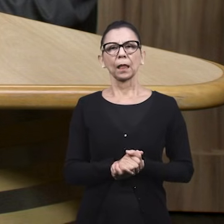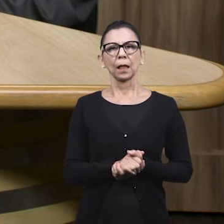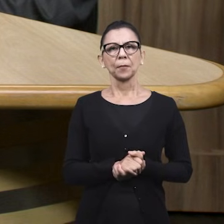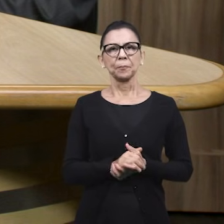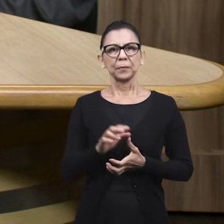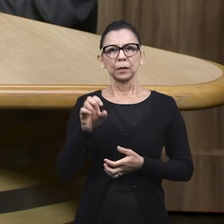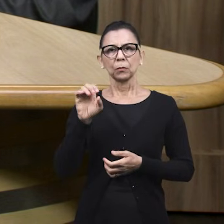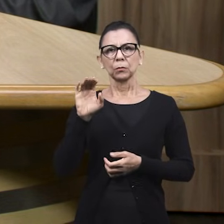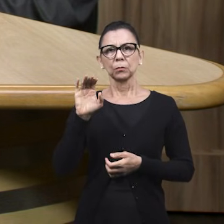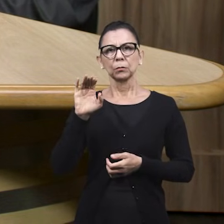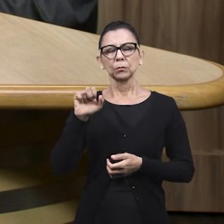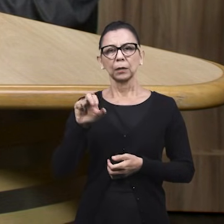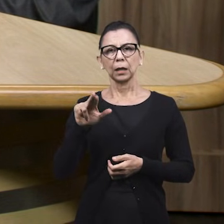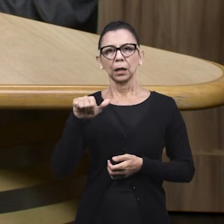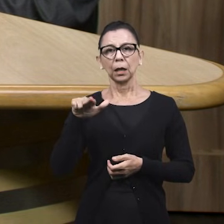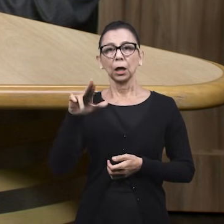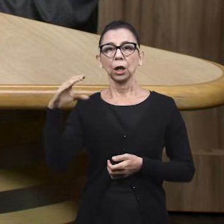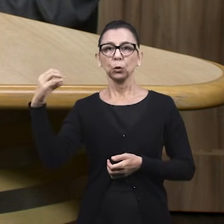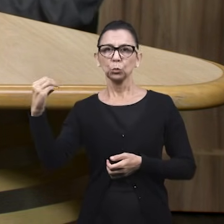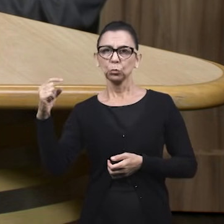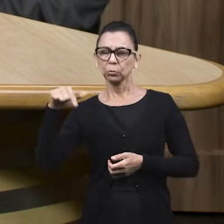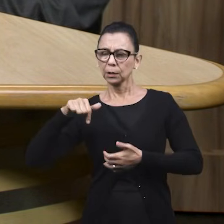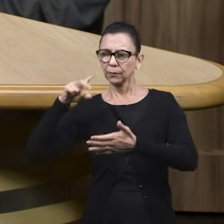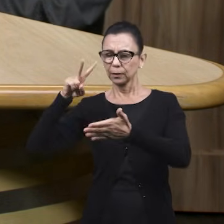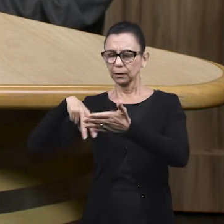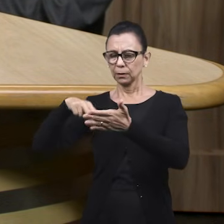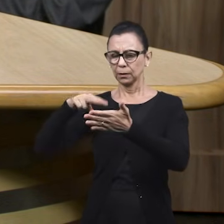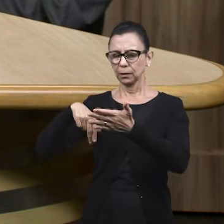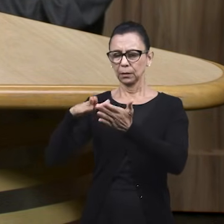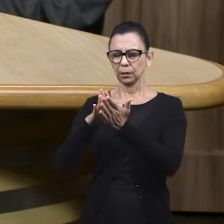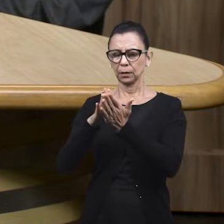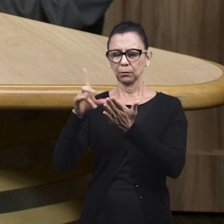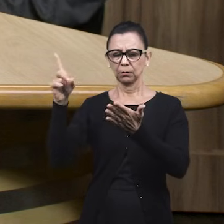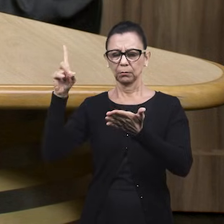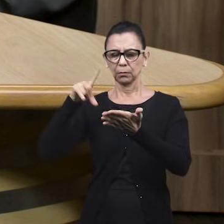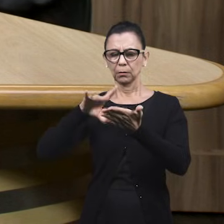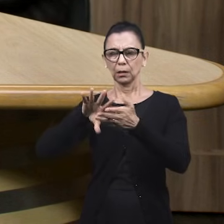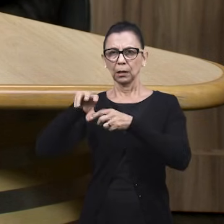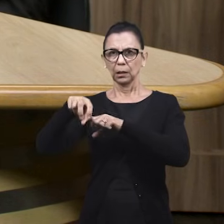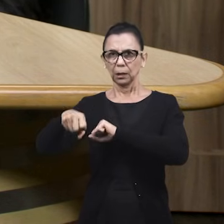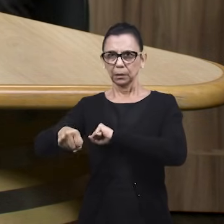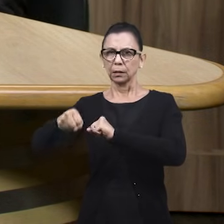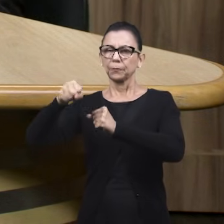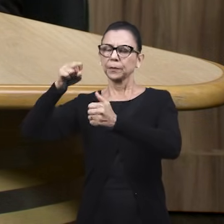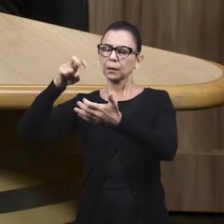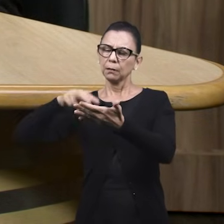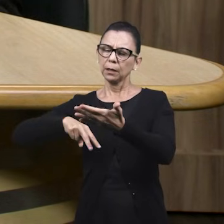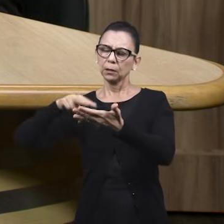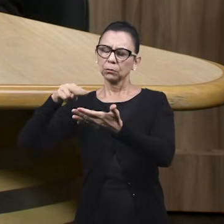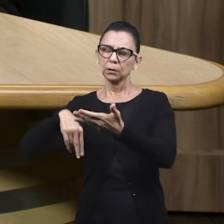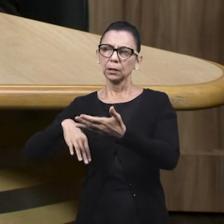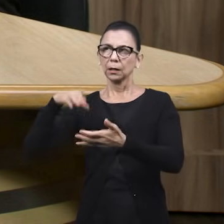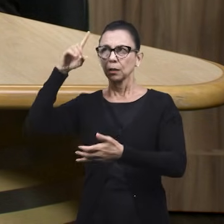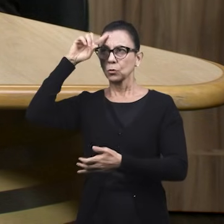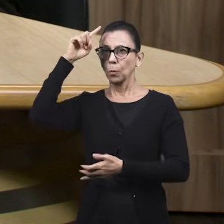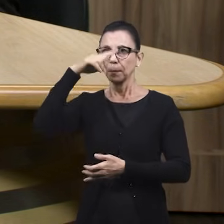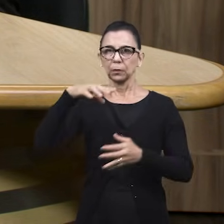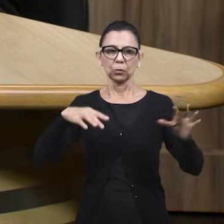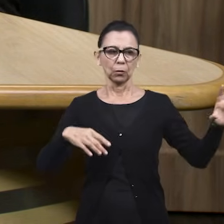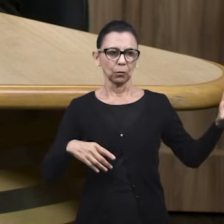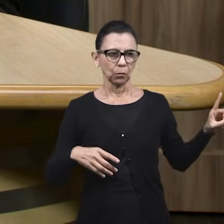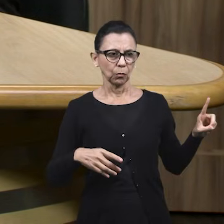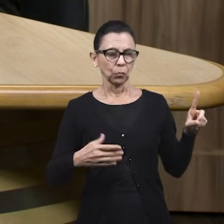do lado, foi por revelação também, né? Ele estava em contato com a palavra da vida, o Senhor mandou um servo que foi do lado dele e